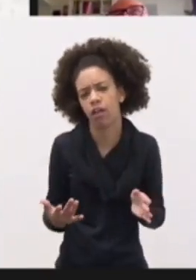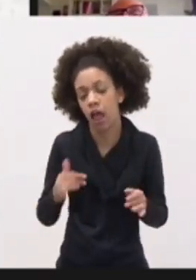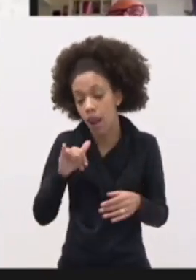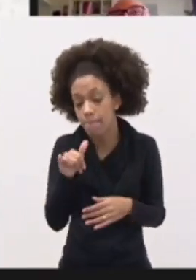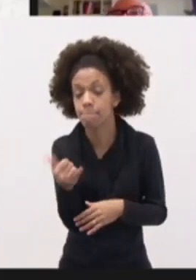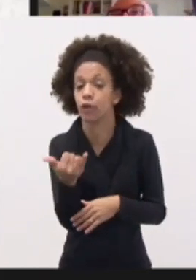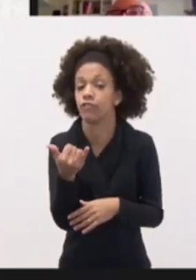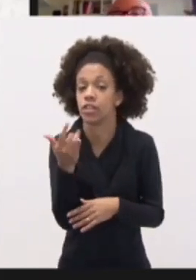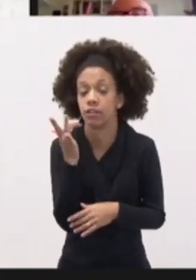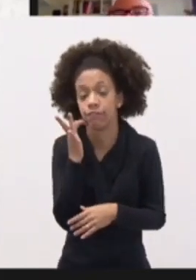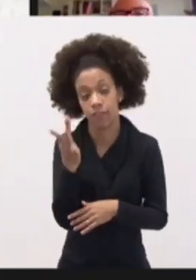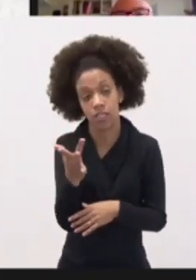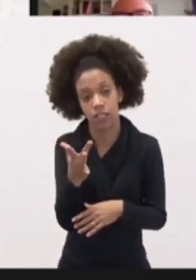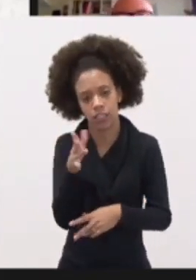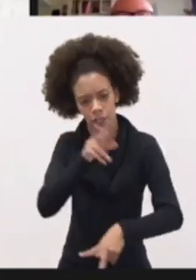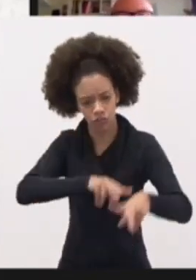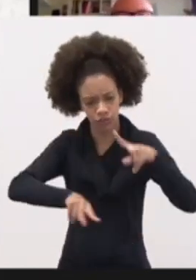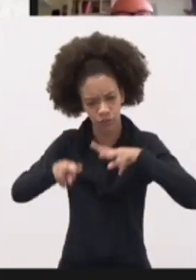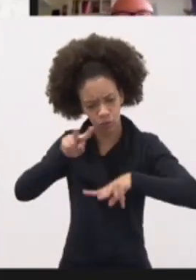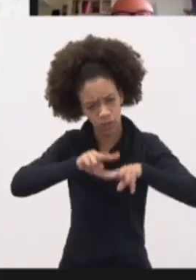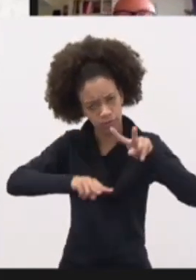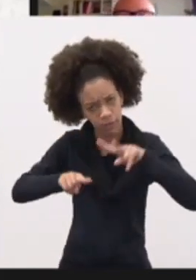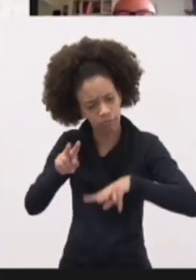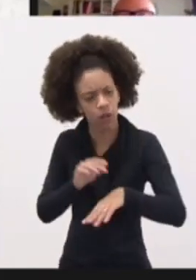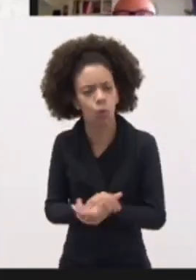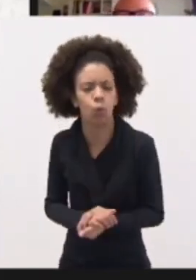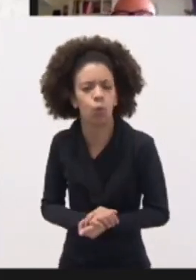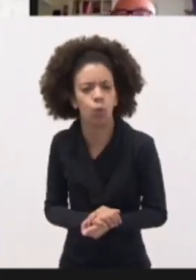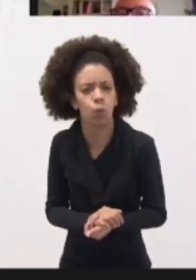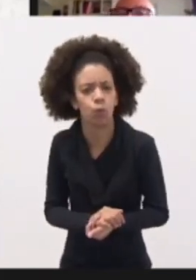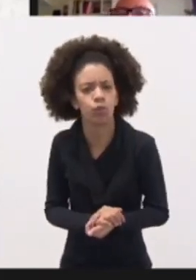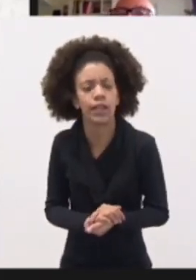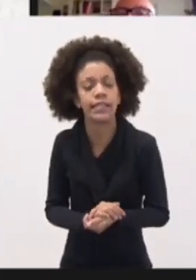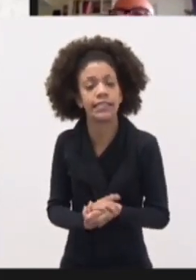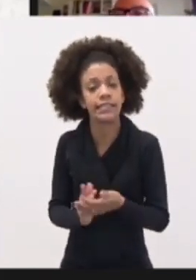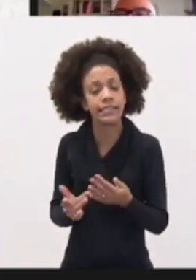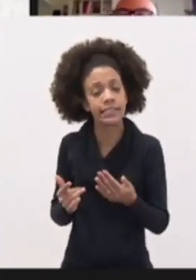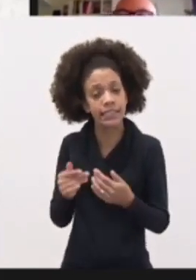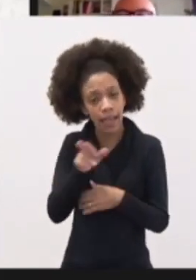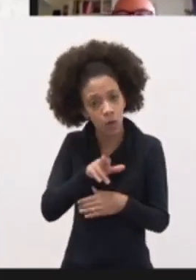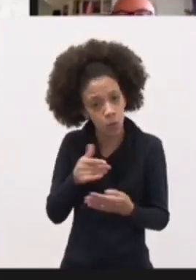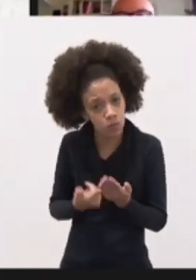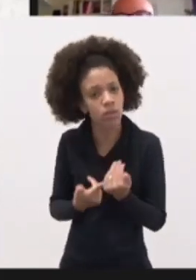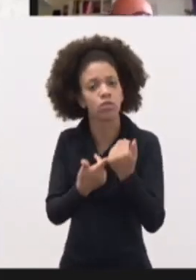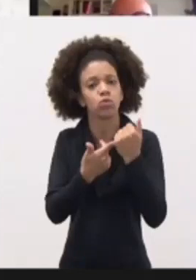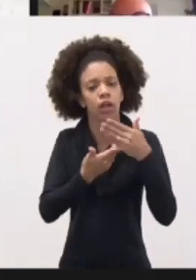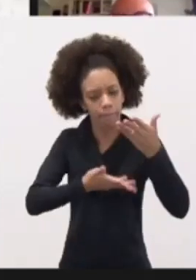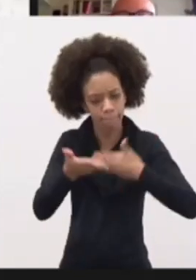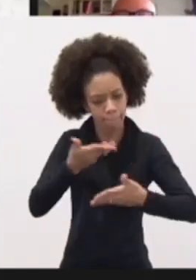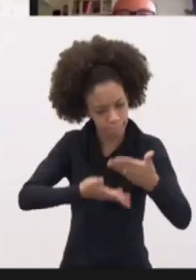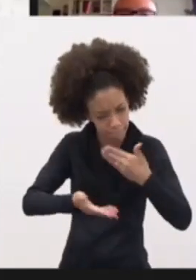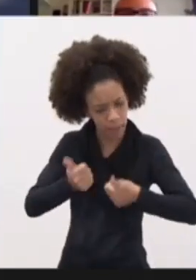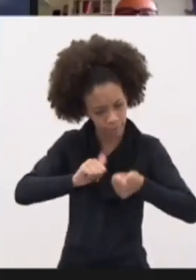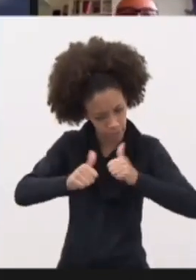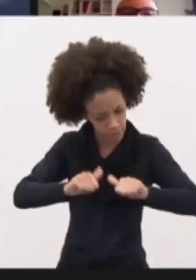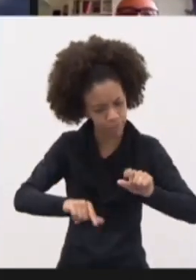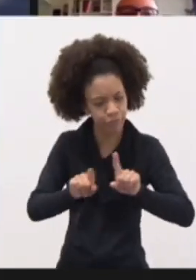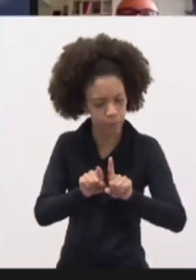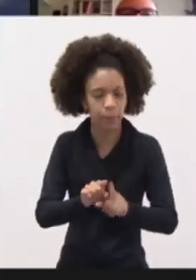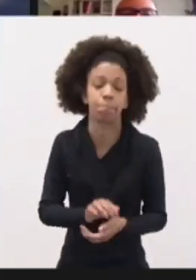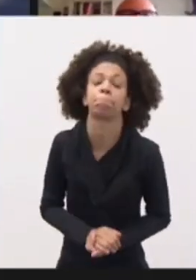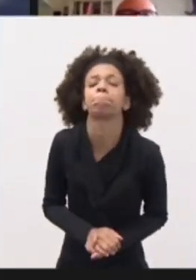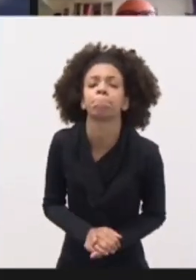essa facilidade de visualização das ferramentas para dar devolutivas também, né? E o